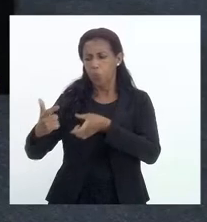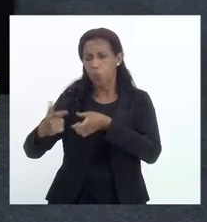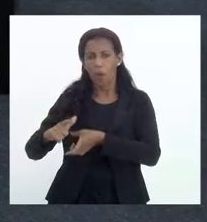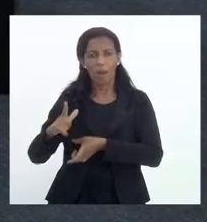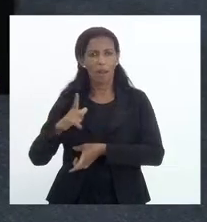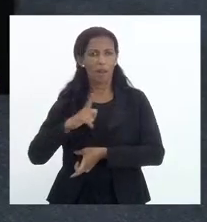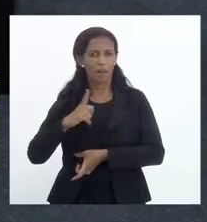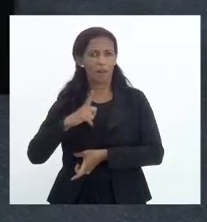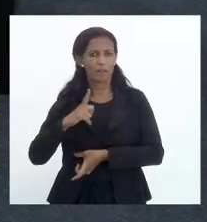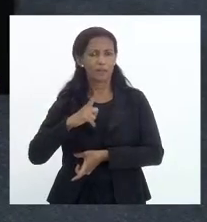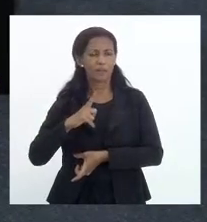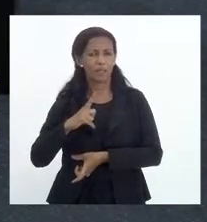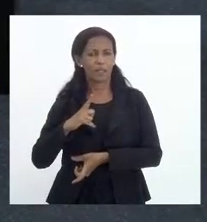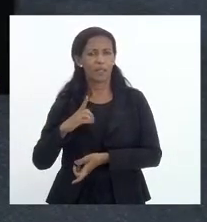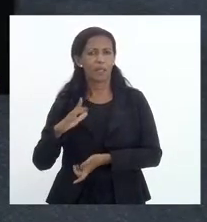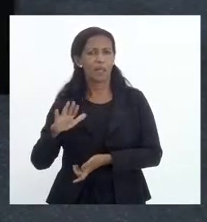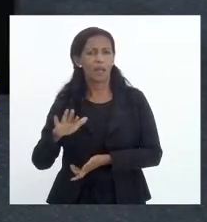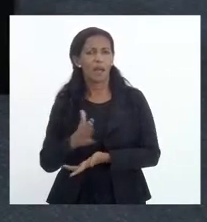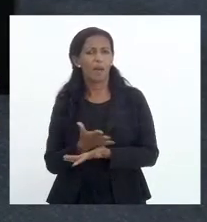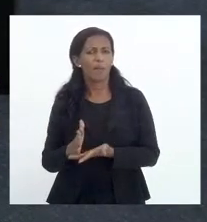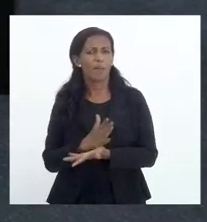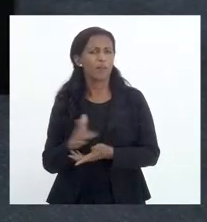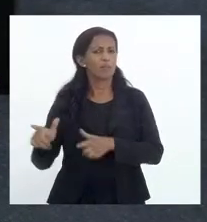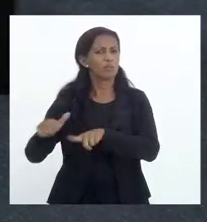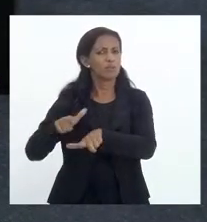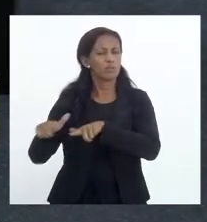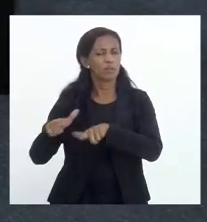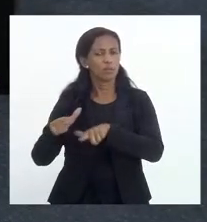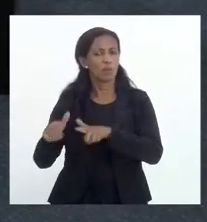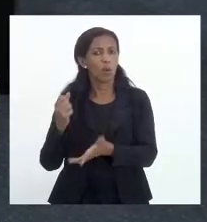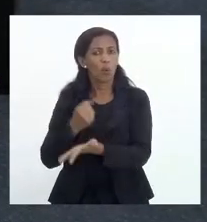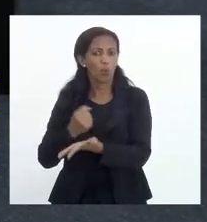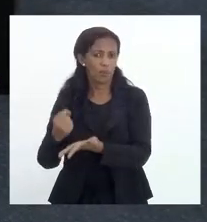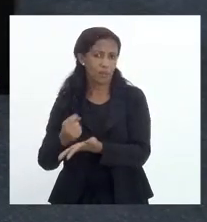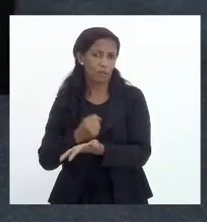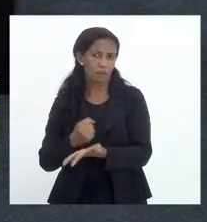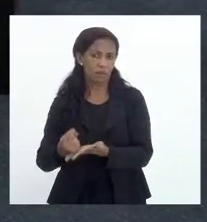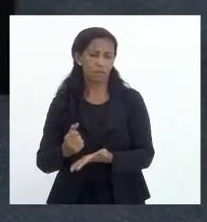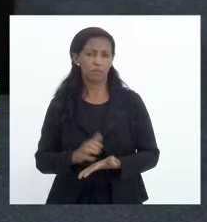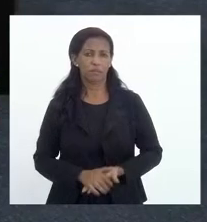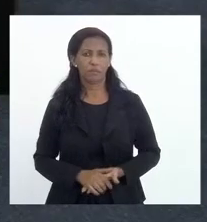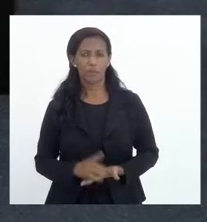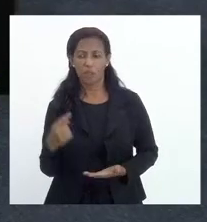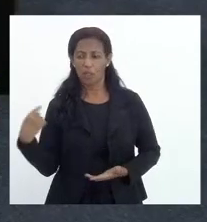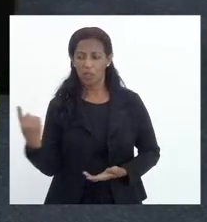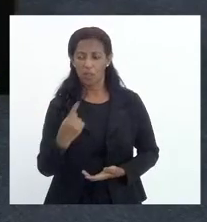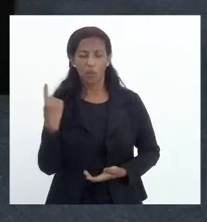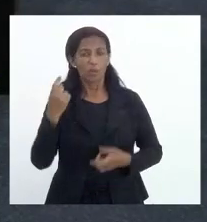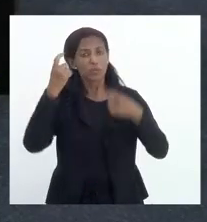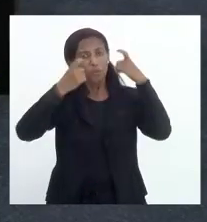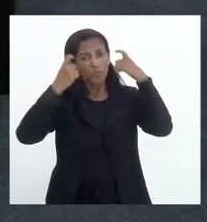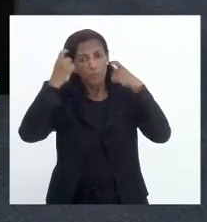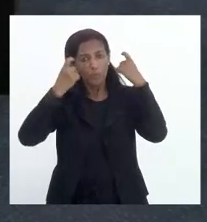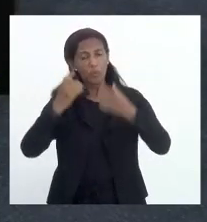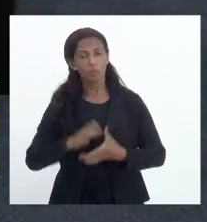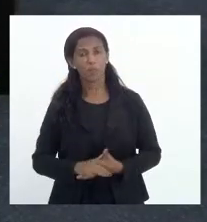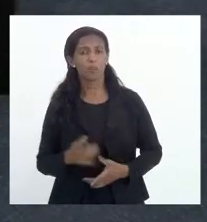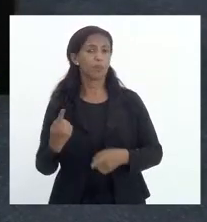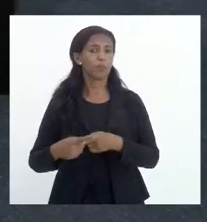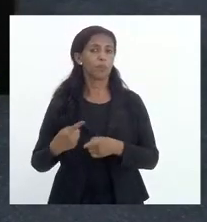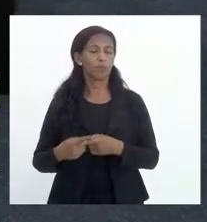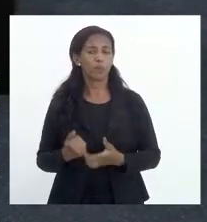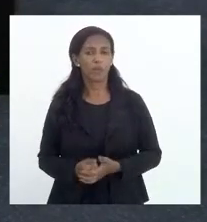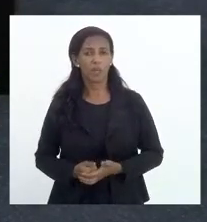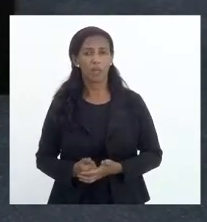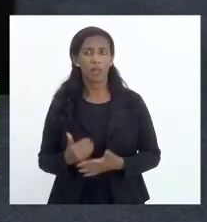tem a maioria dos servidores contratado. E nós estamos preocupados com isso, porque